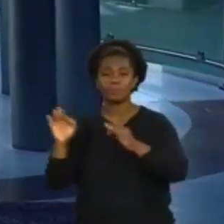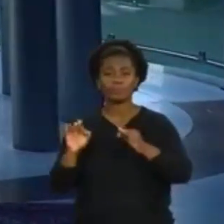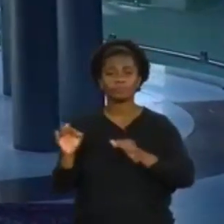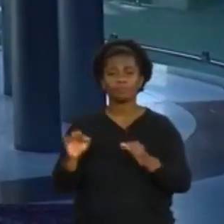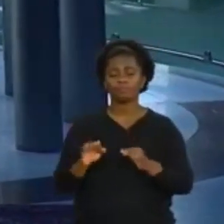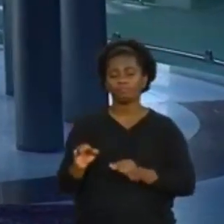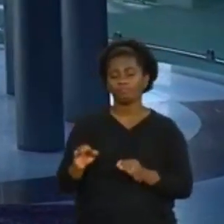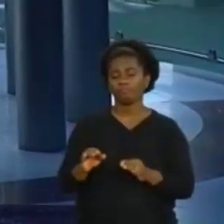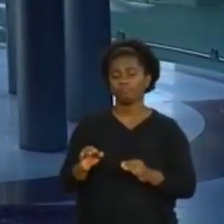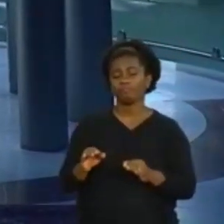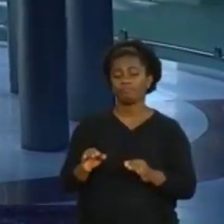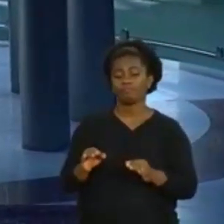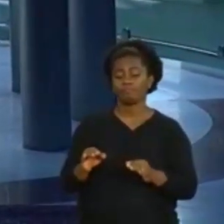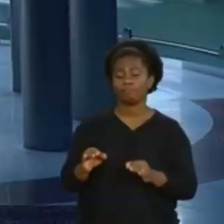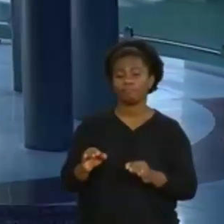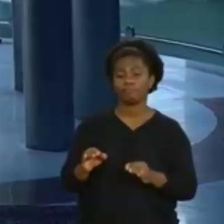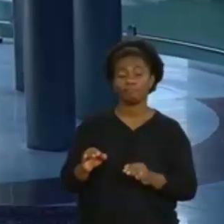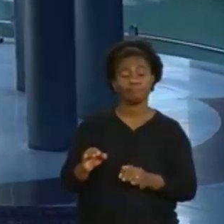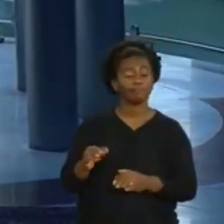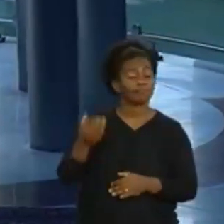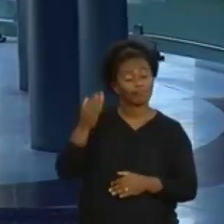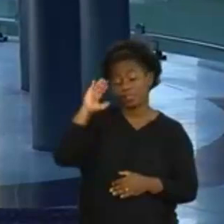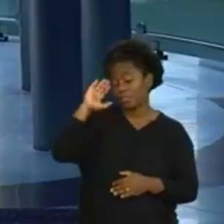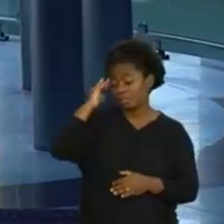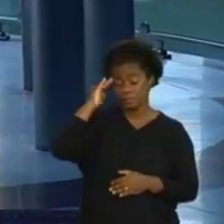Não entenderam